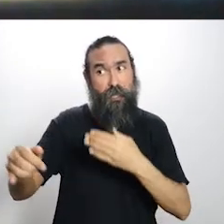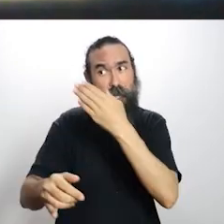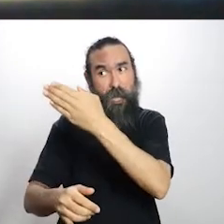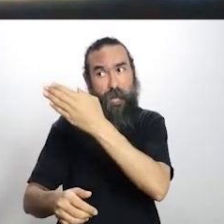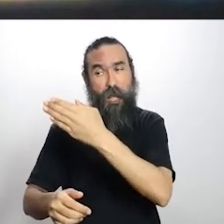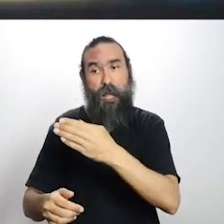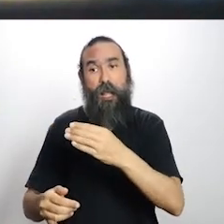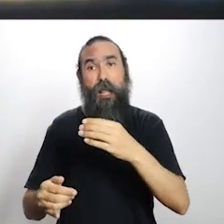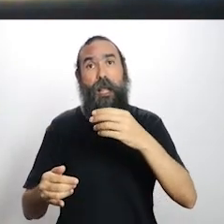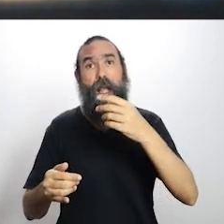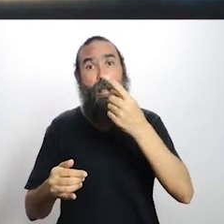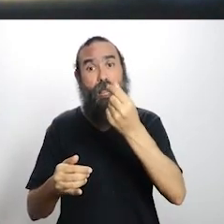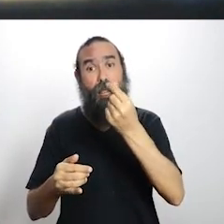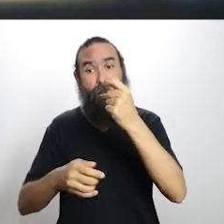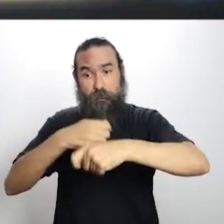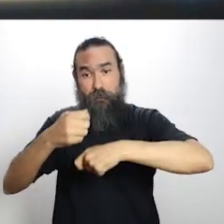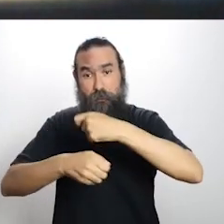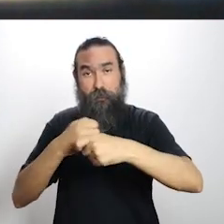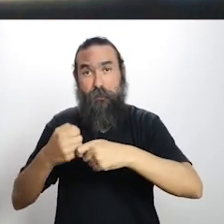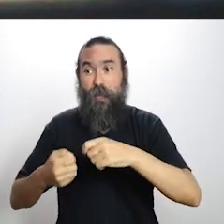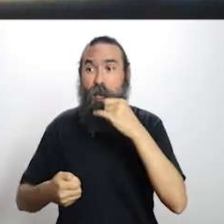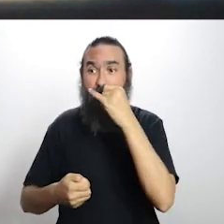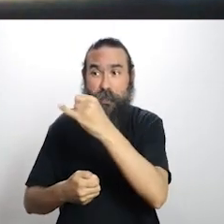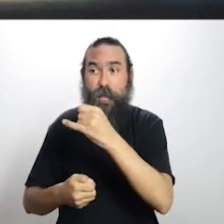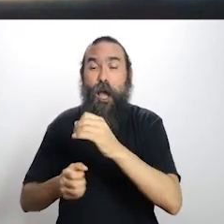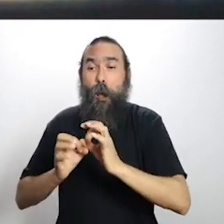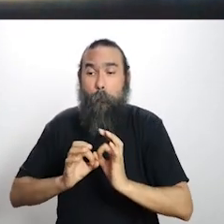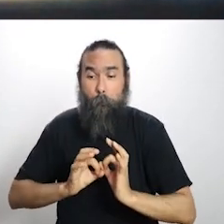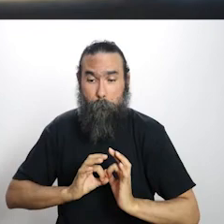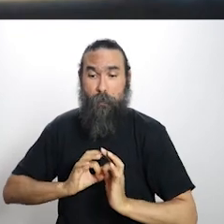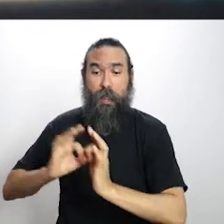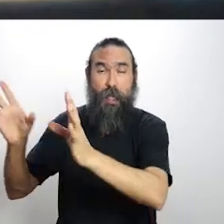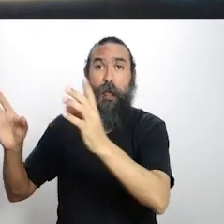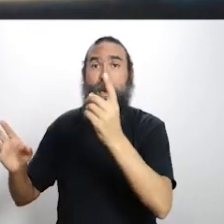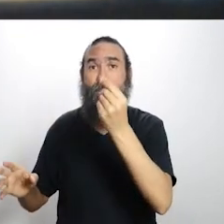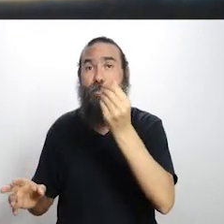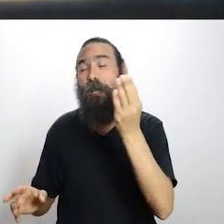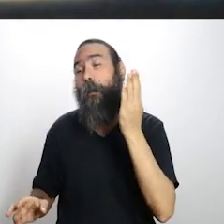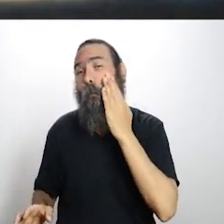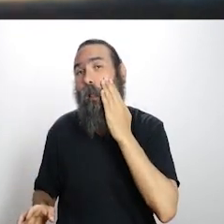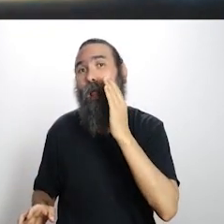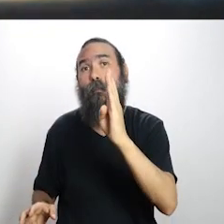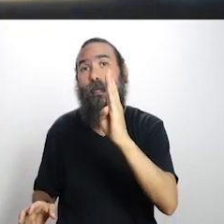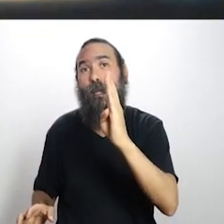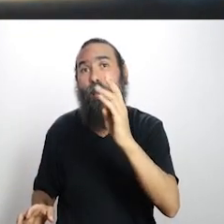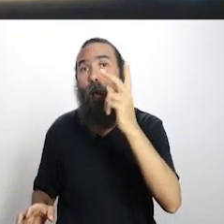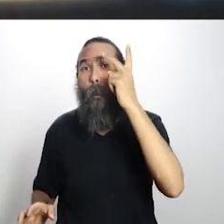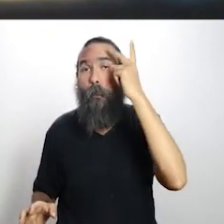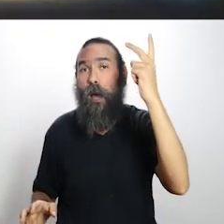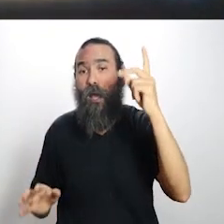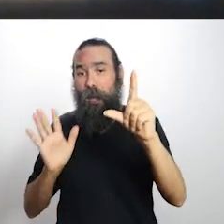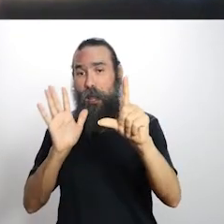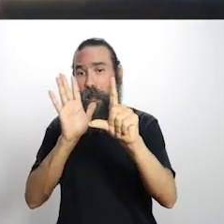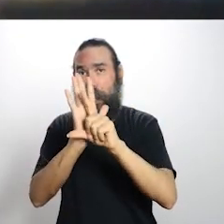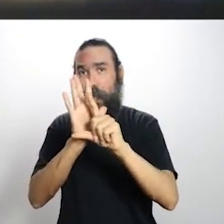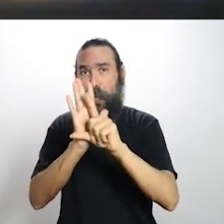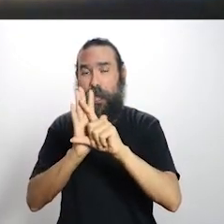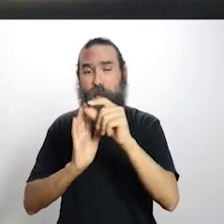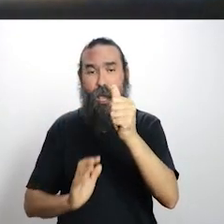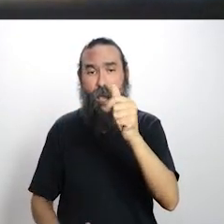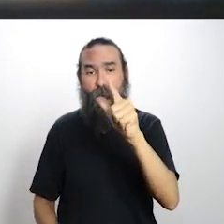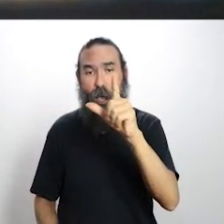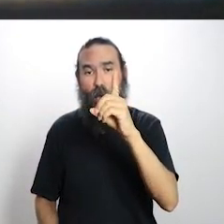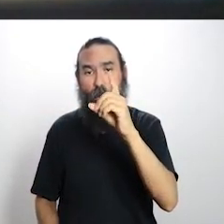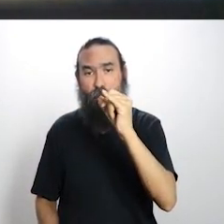providenciar um crédito extraordinário de 3 bilhões para a lei Odir Blanc mediante divisão estados e municípios,